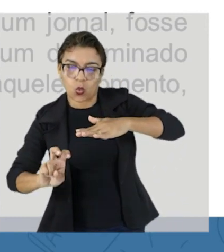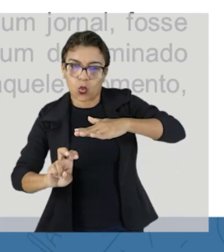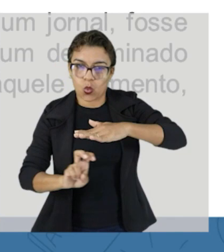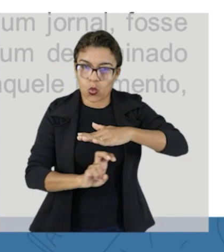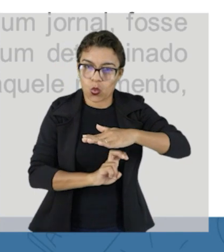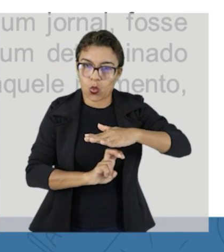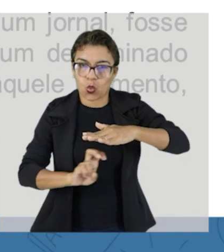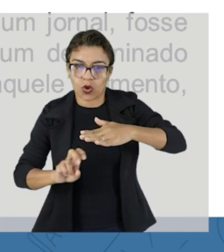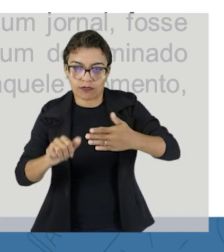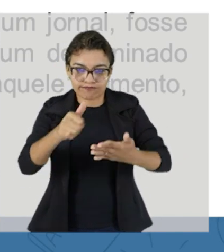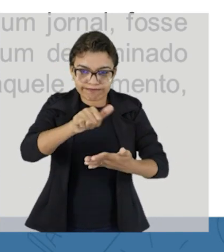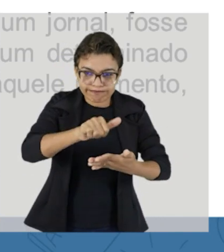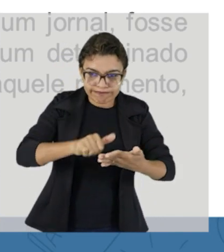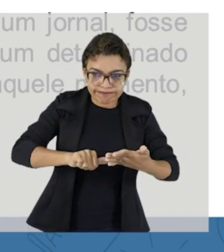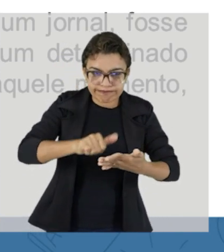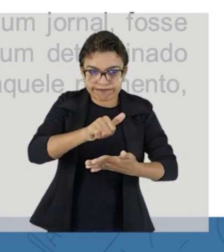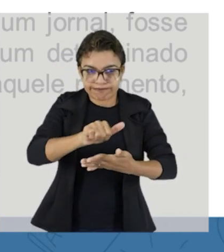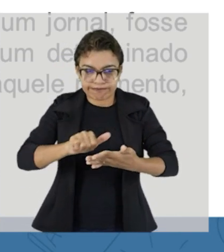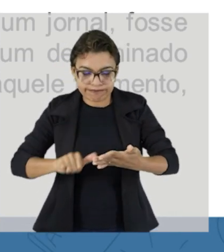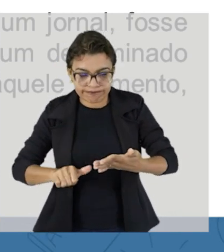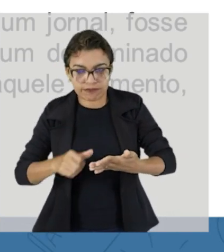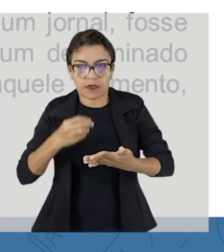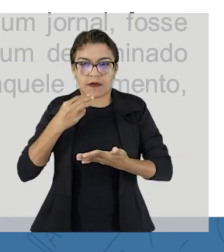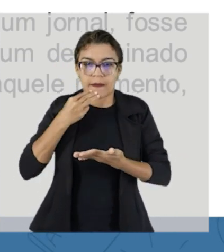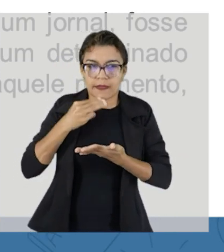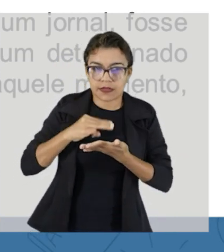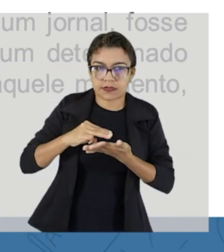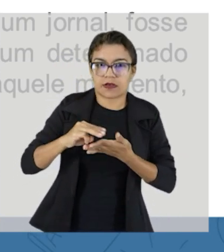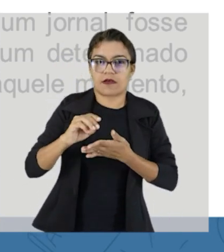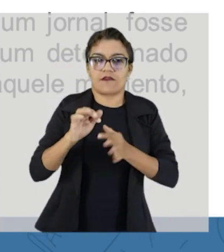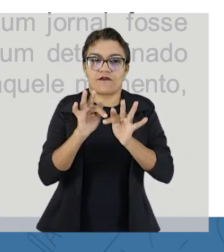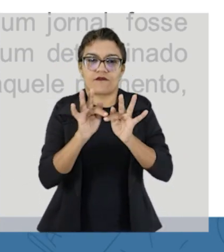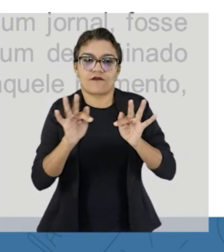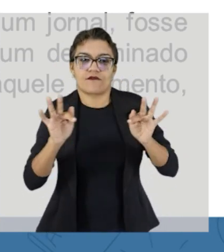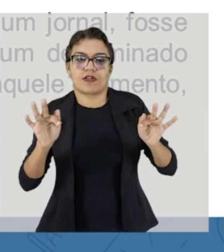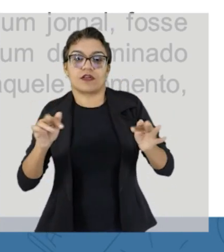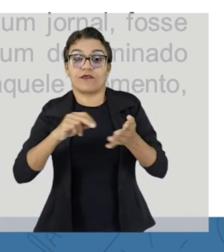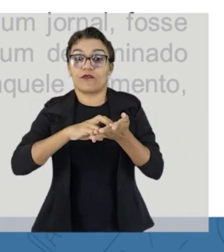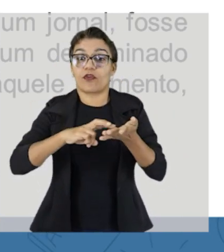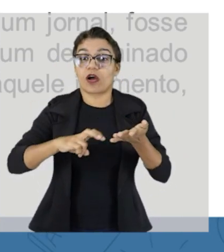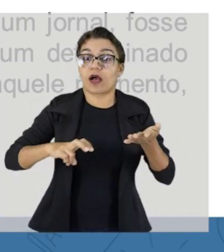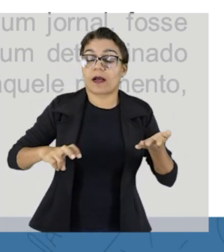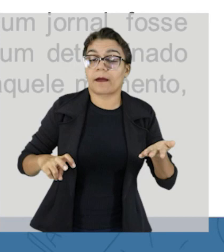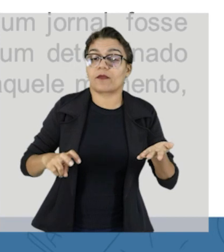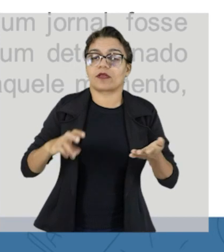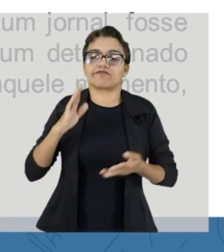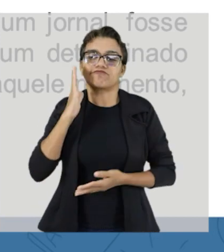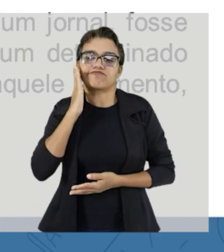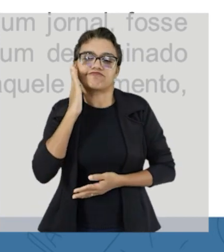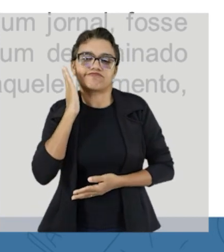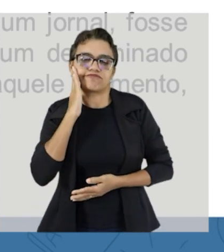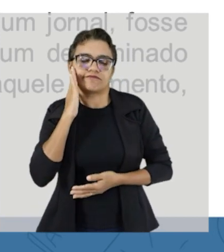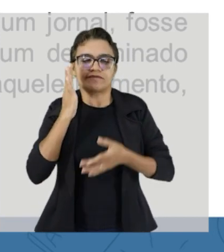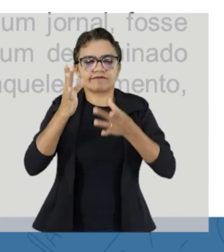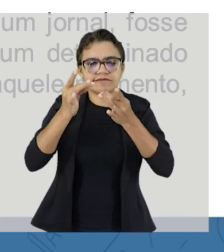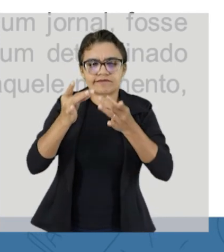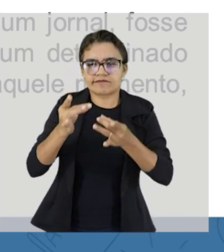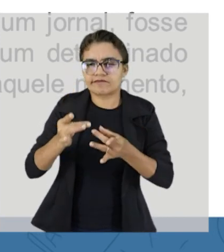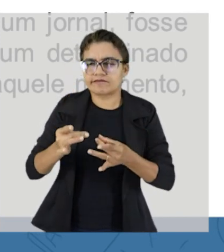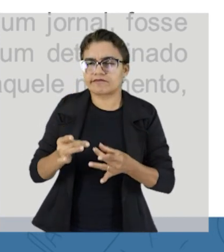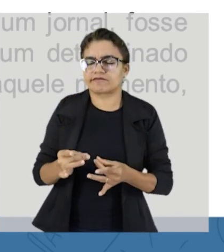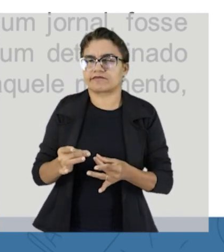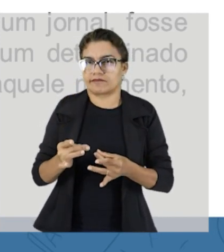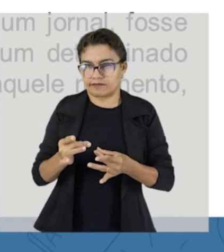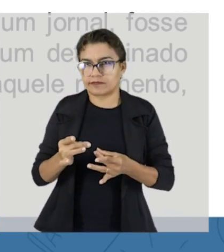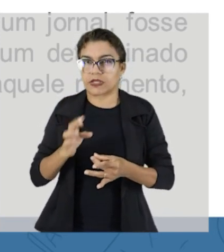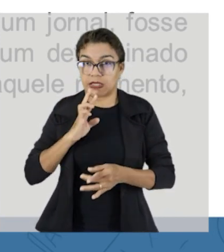detalhadamente, codificar a mensagem das frases, selecionar o vocabulário necessário e encontrar detalhes relevantes